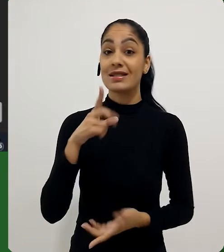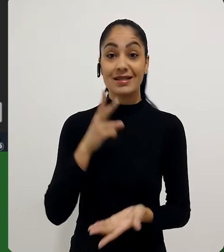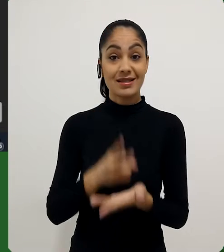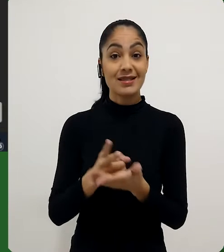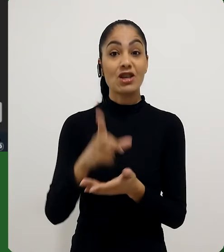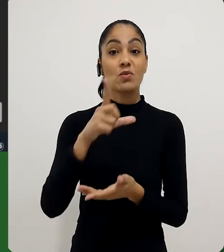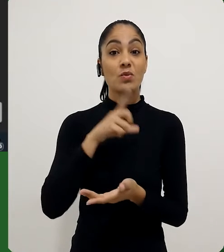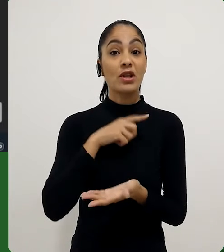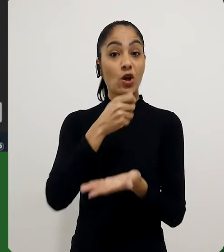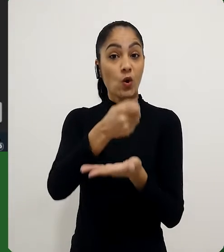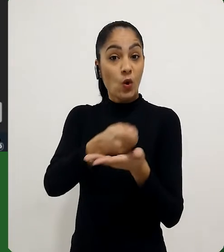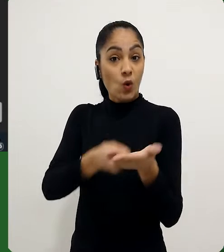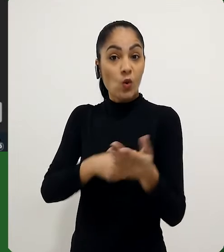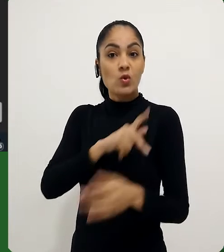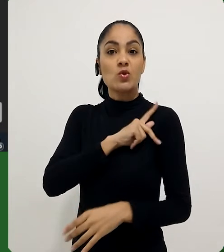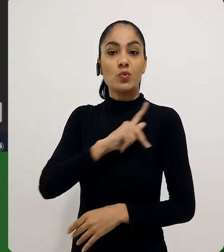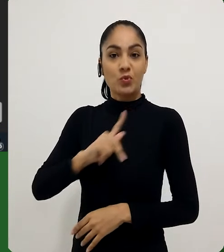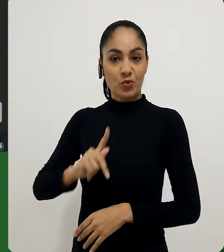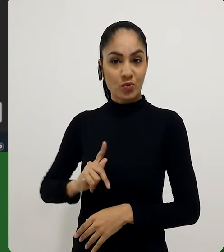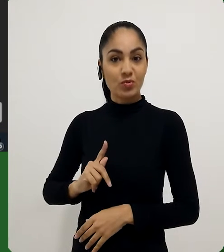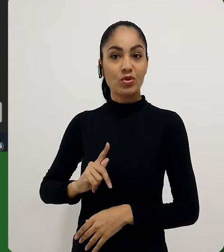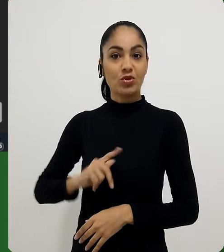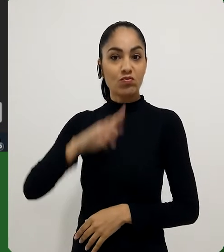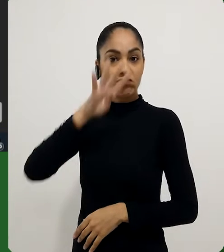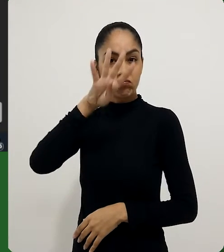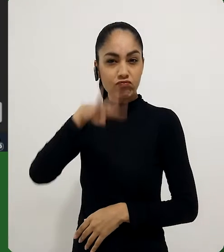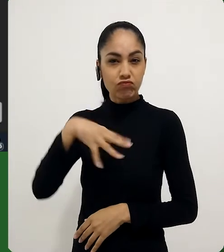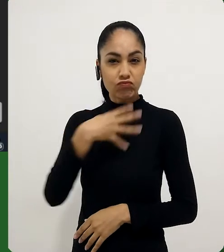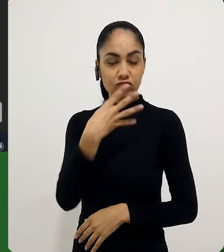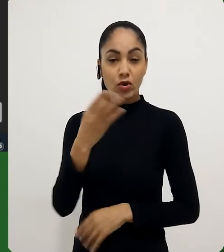uma questão interessante de concurso público, né?